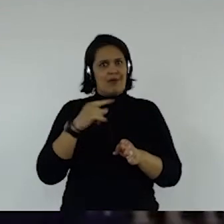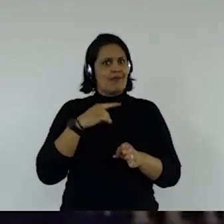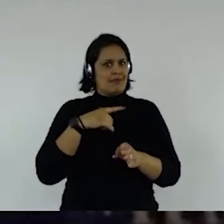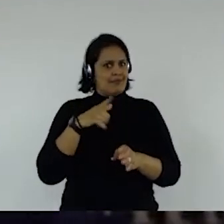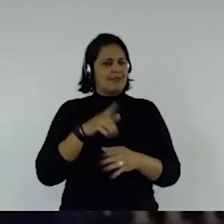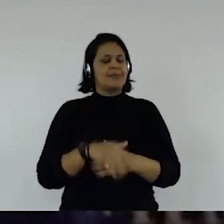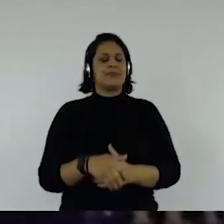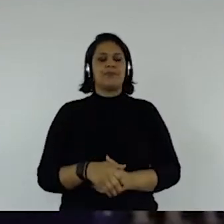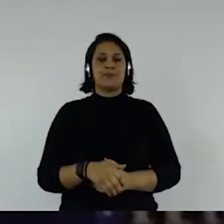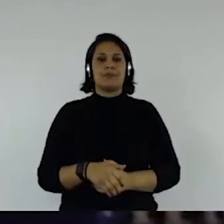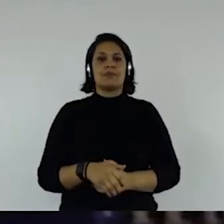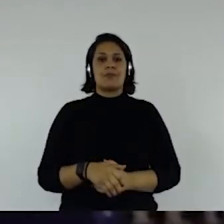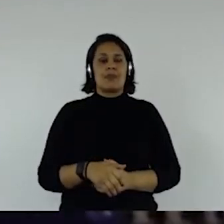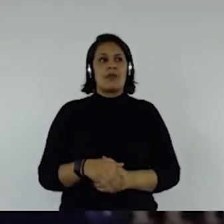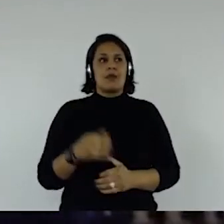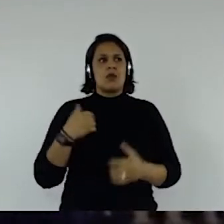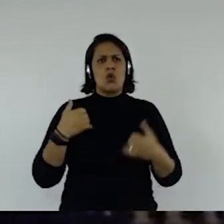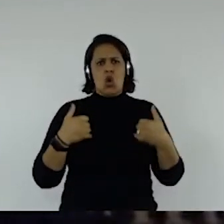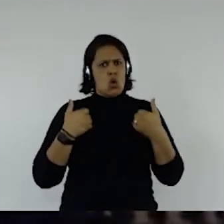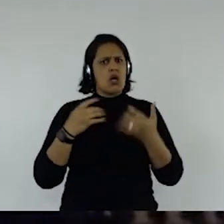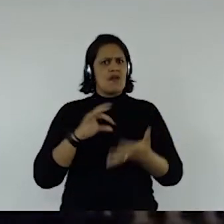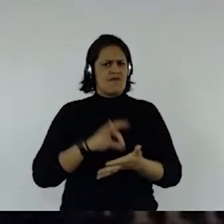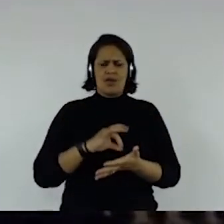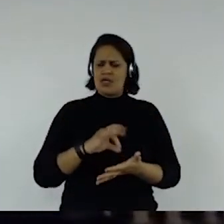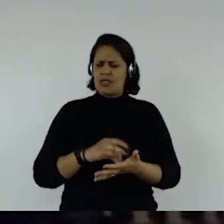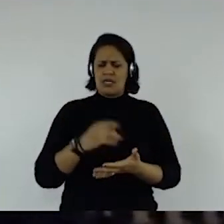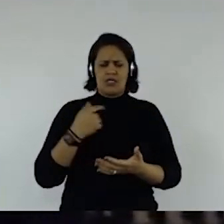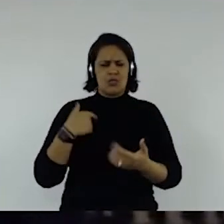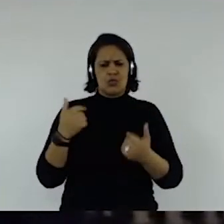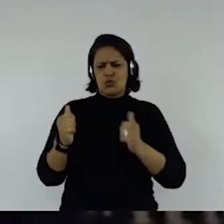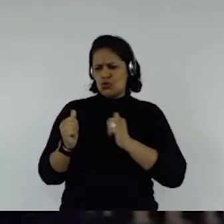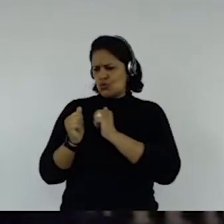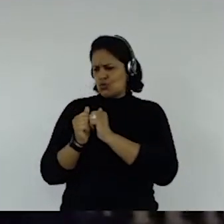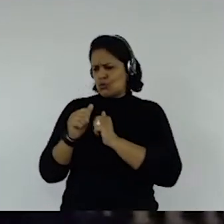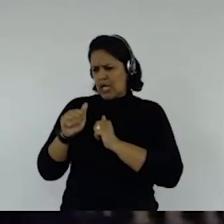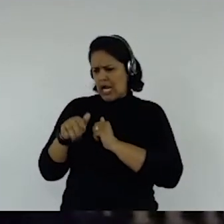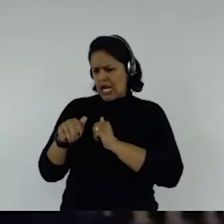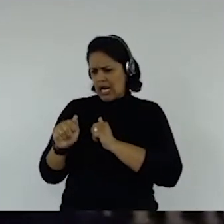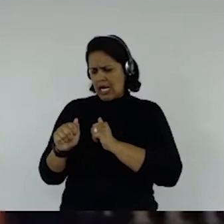legal. É uma honra muito grande, de verdade, falar ao lado da Ana Frazão, que é